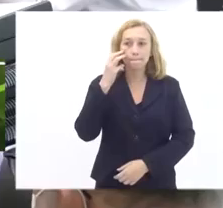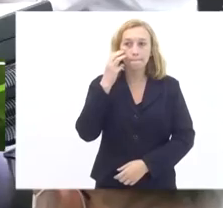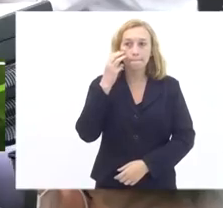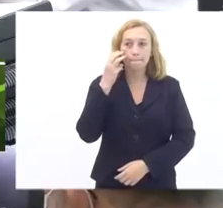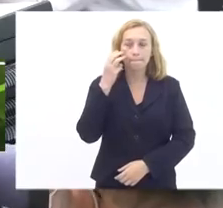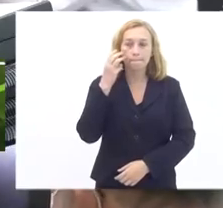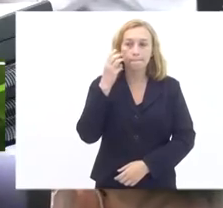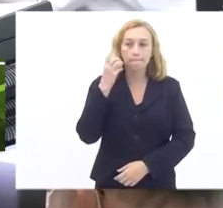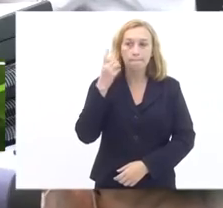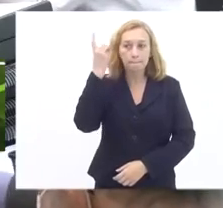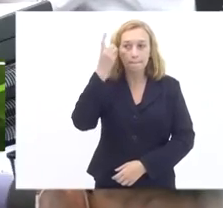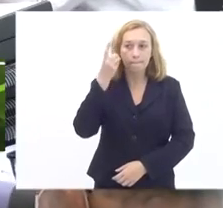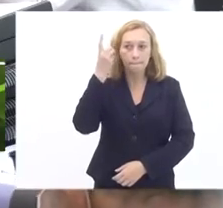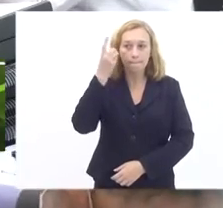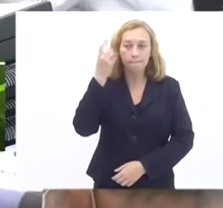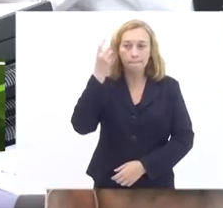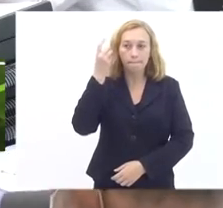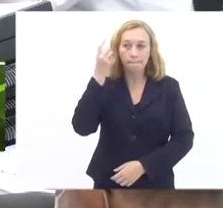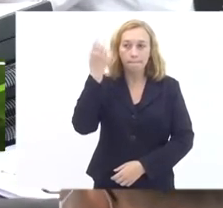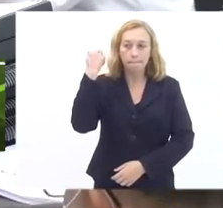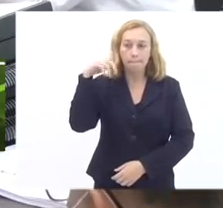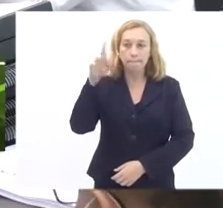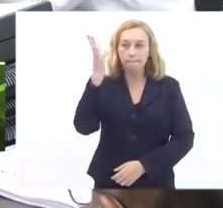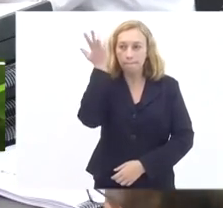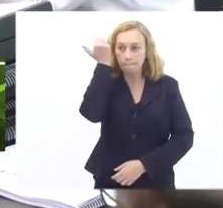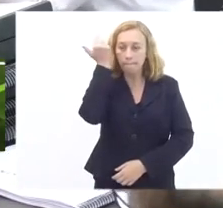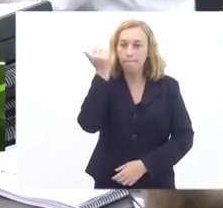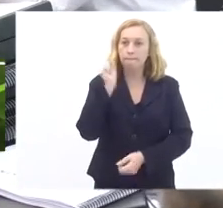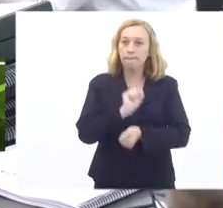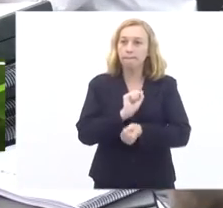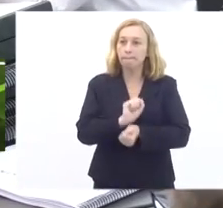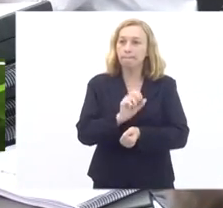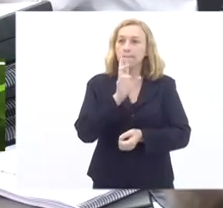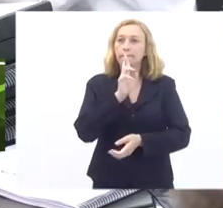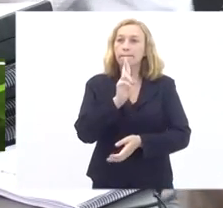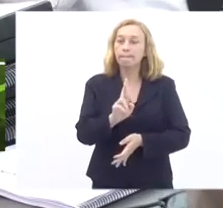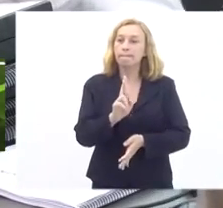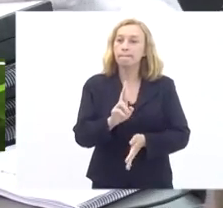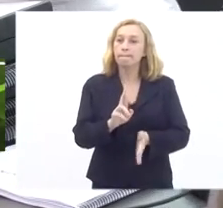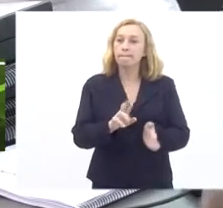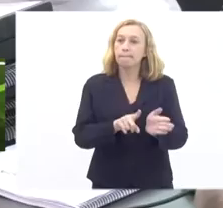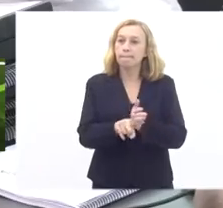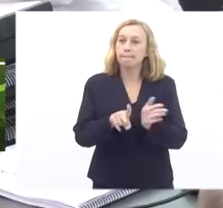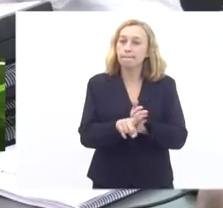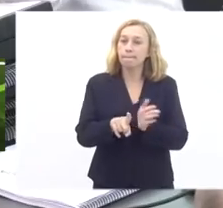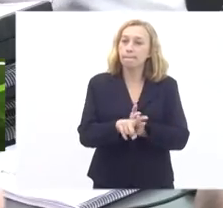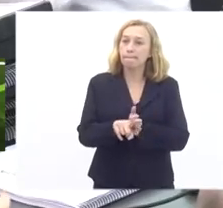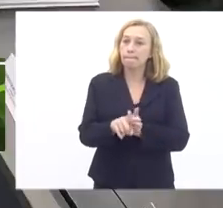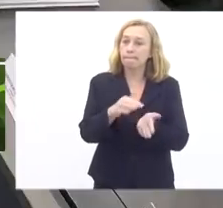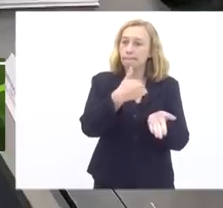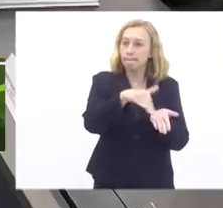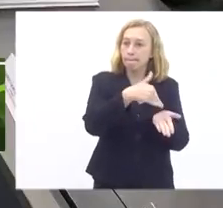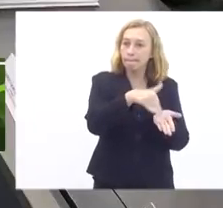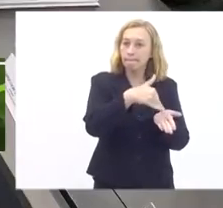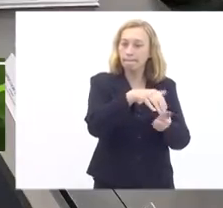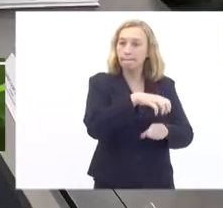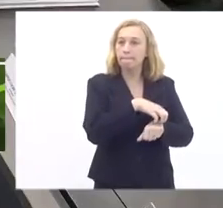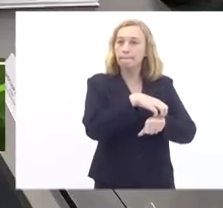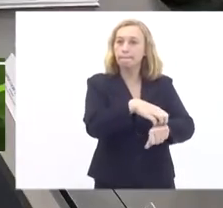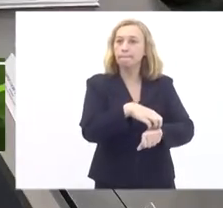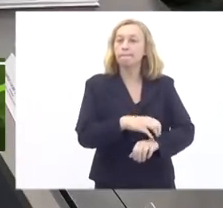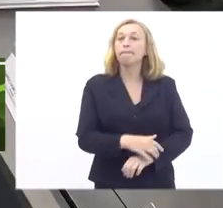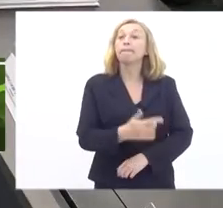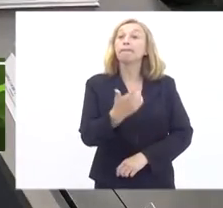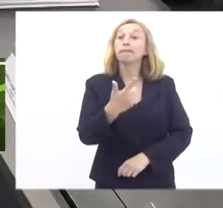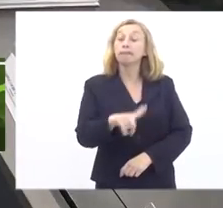O Eliomar está precisando das respostas que foram feitas a qual órgão? Eu foi a Secretaria de Transporte. A Secretaria, então, faz